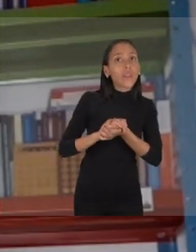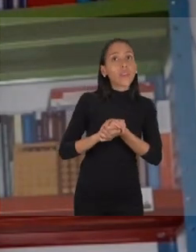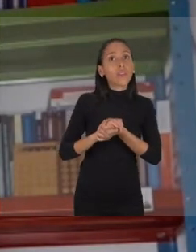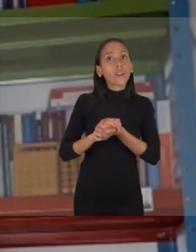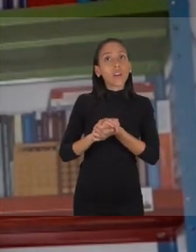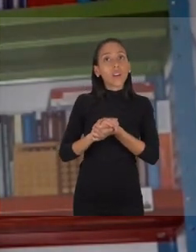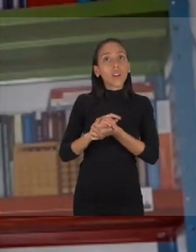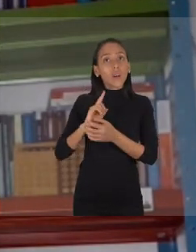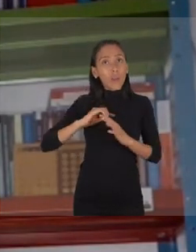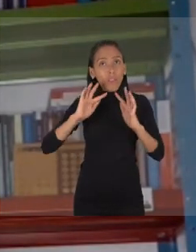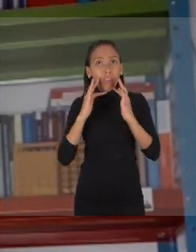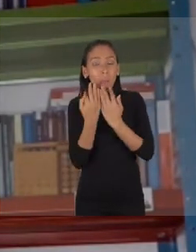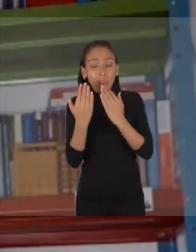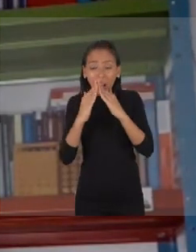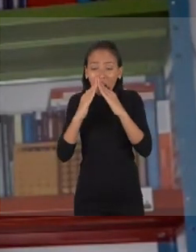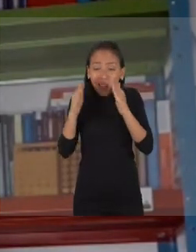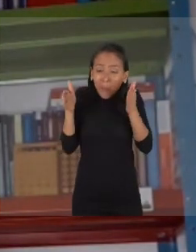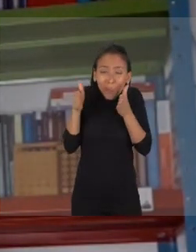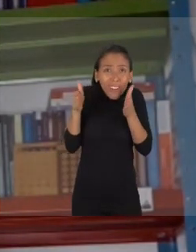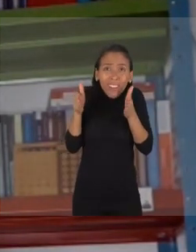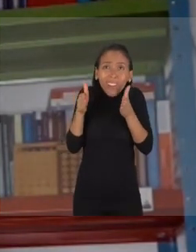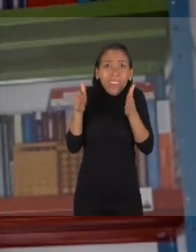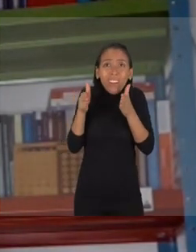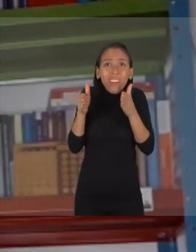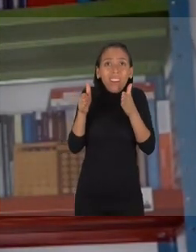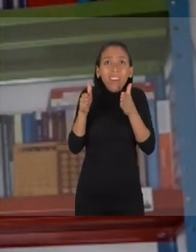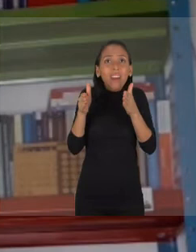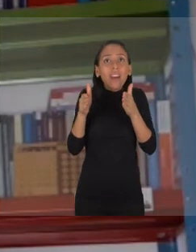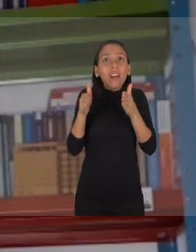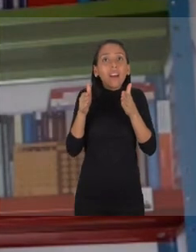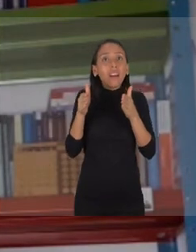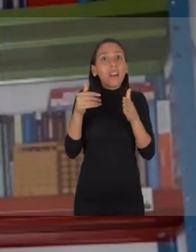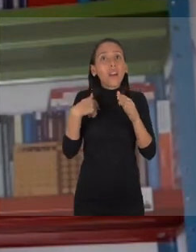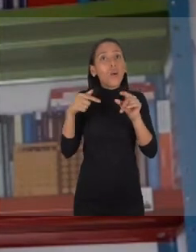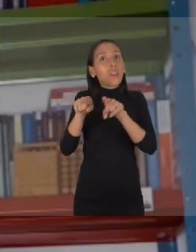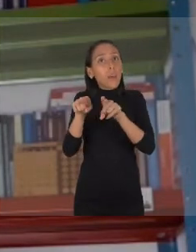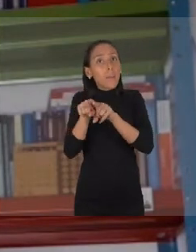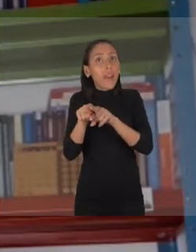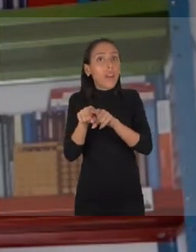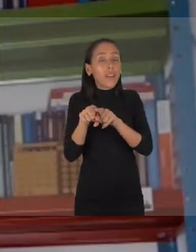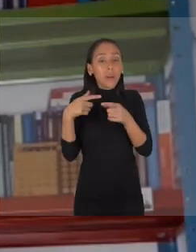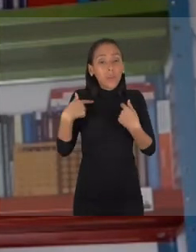E a casa é muito pequena. Além disso,